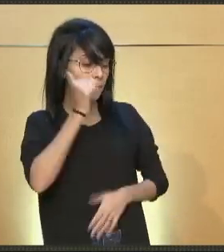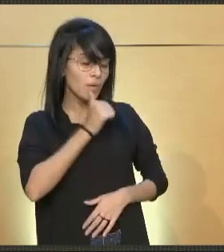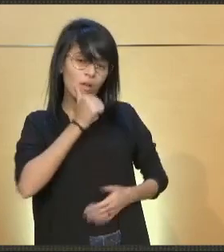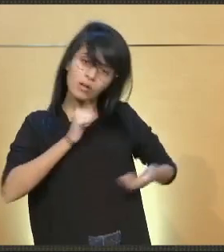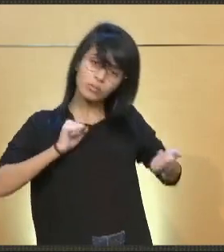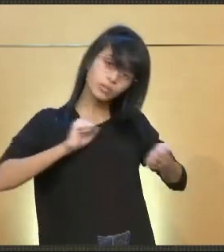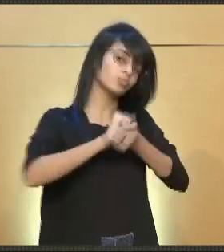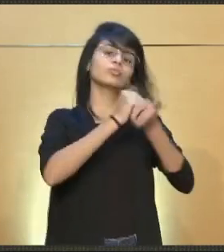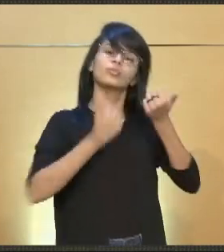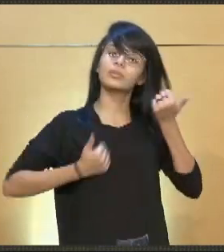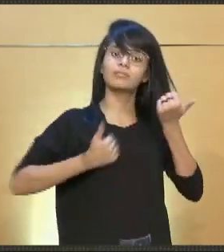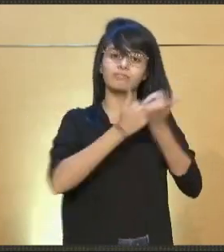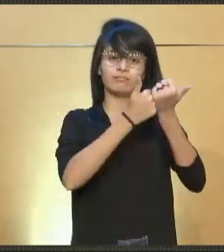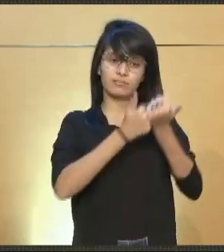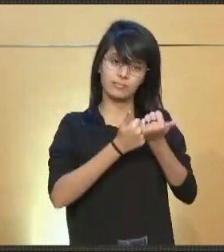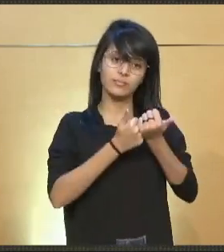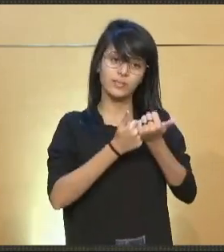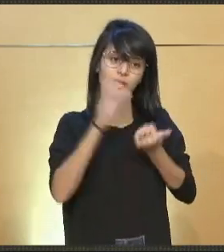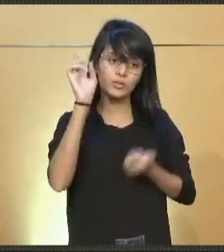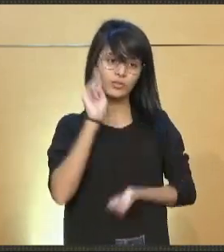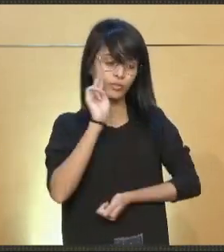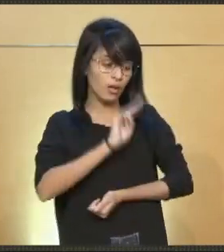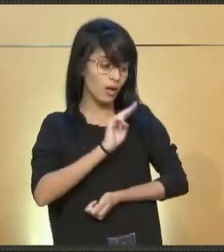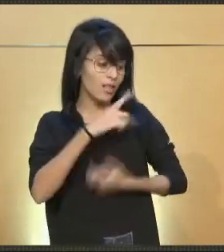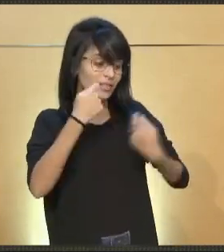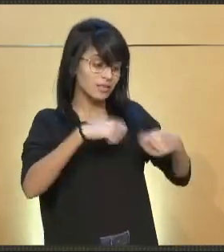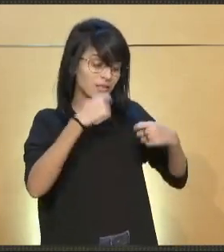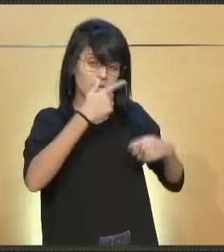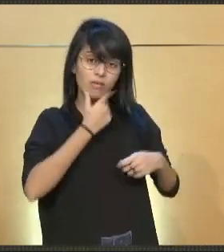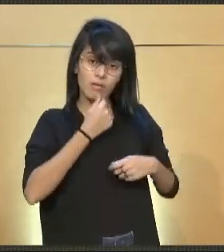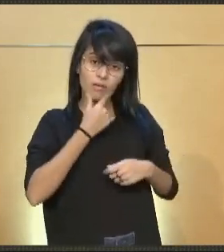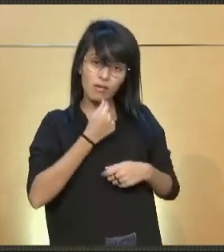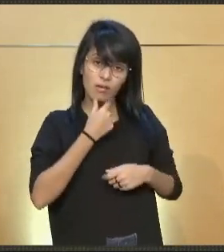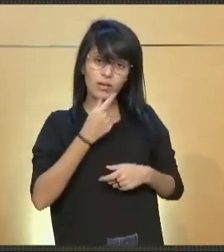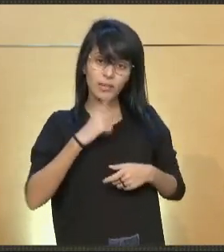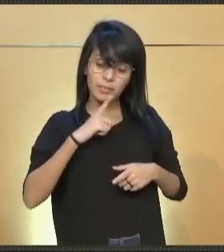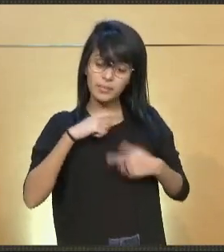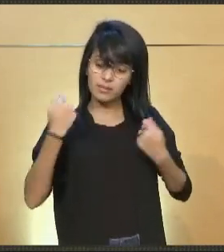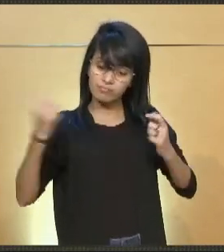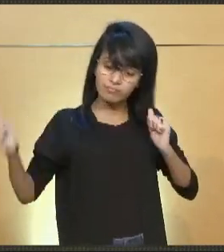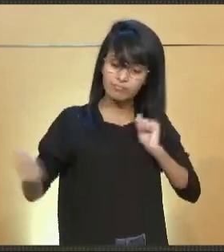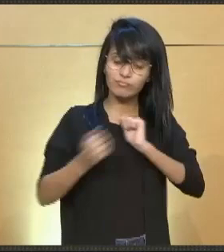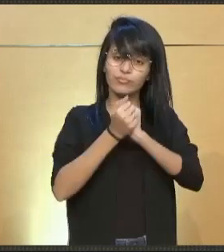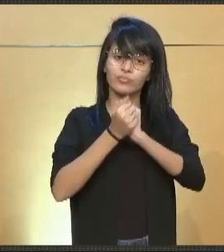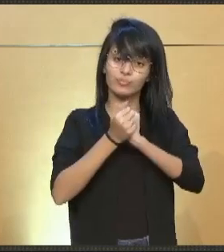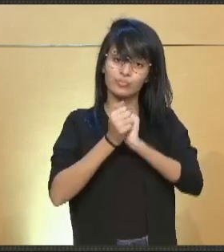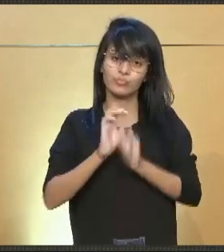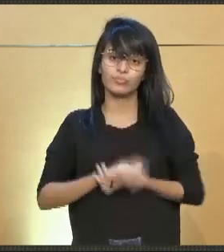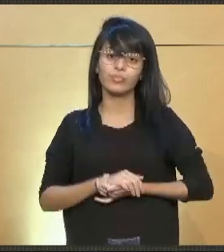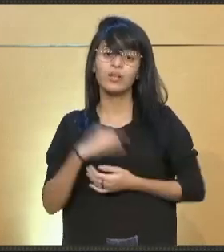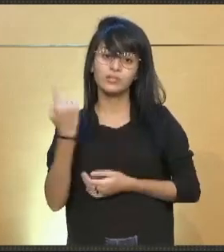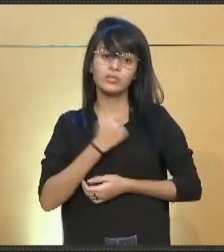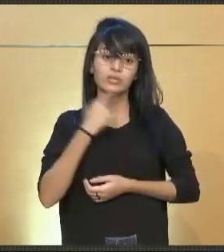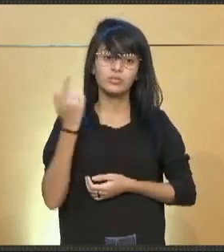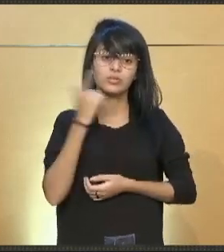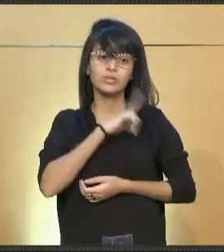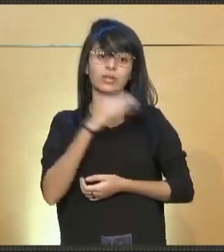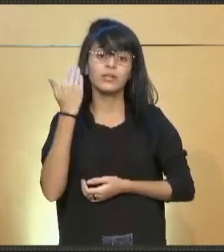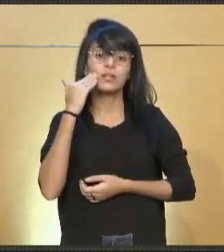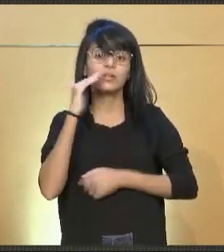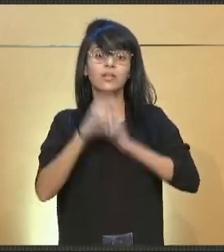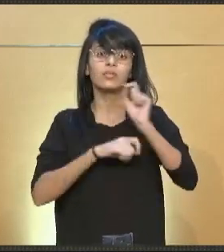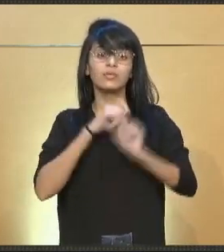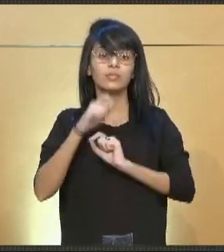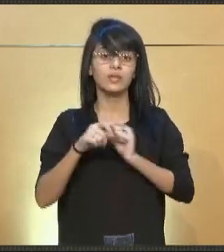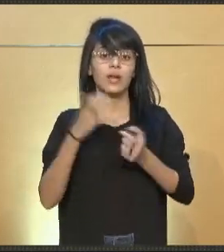viu a necessidade do homem para que o homem tivesse a sua companheira. Nisso nós podemos entender que o